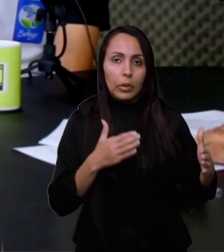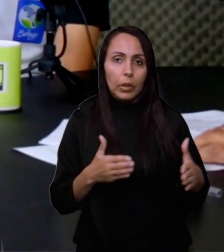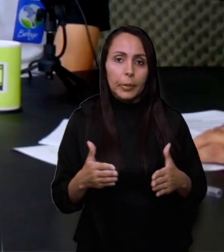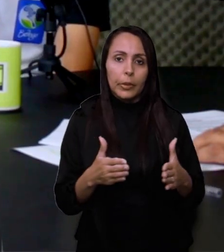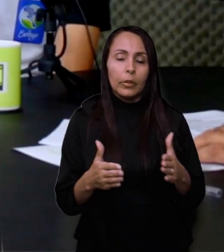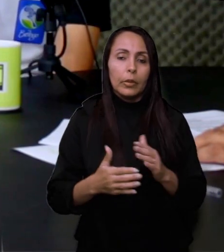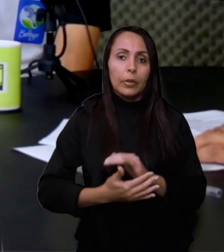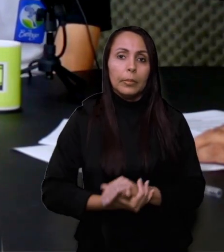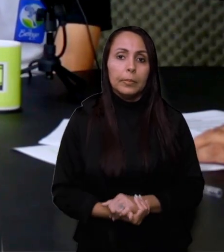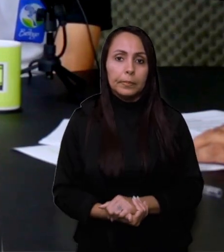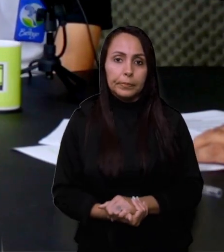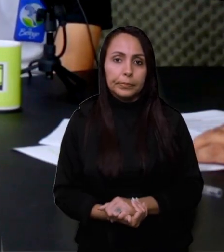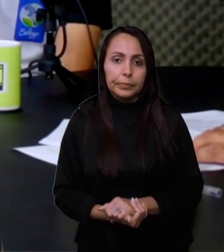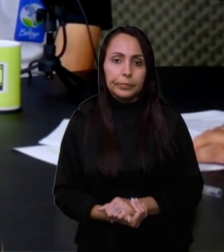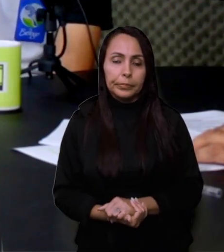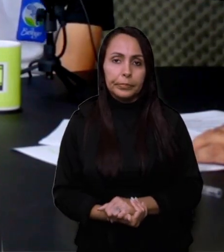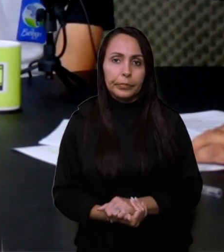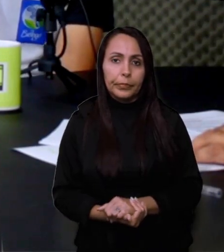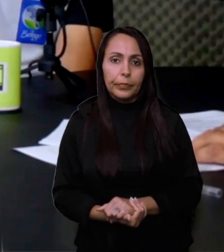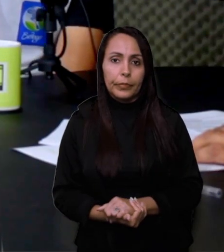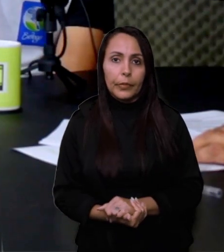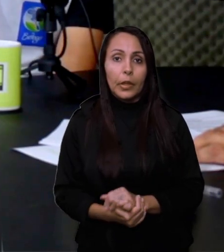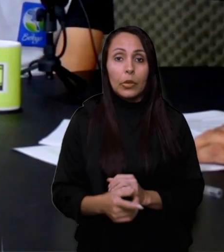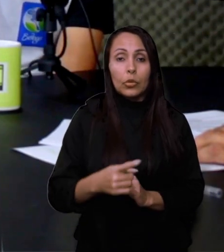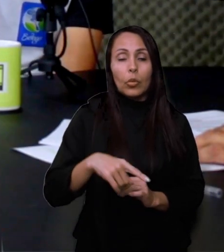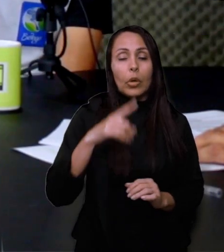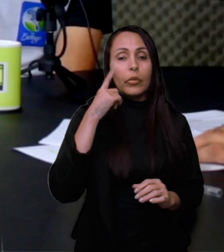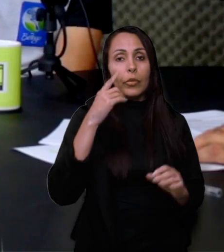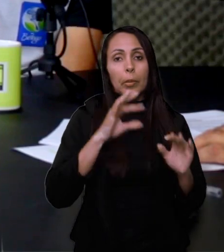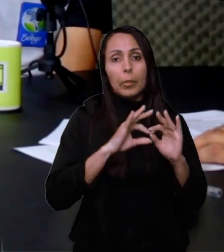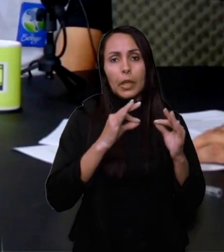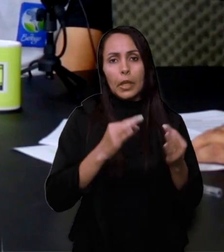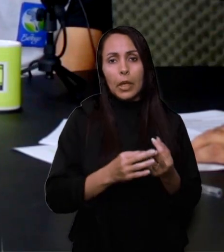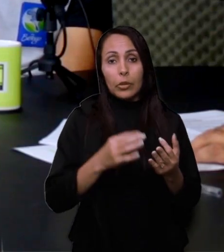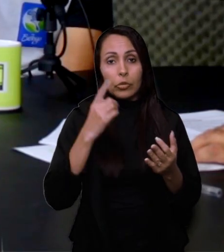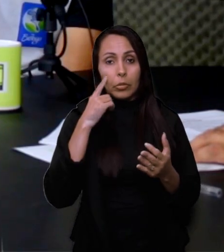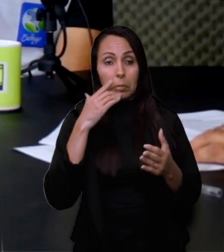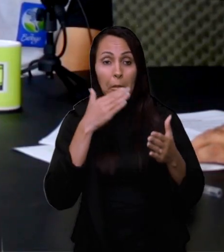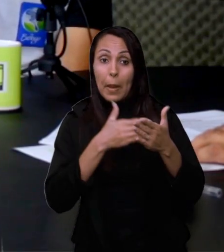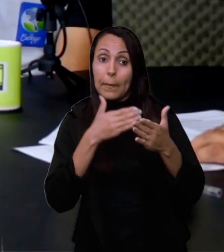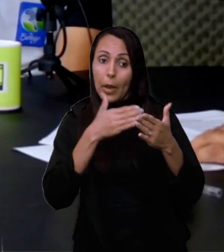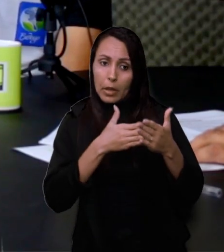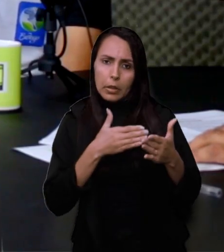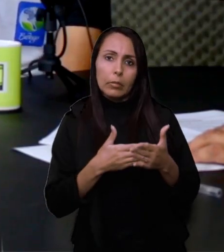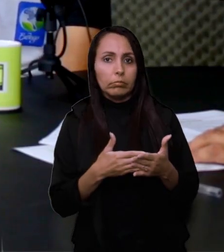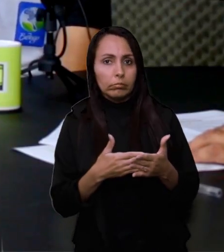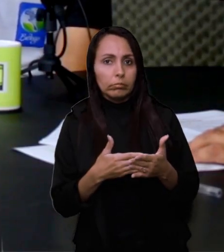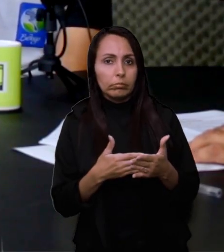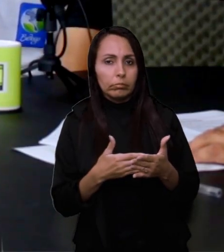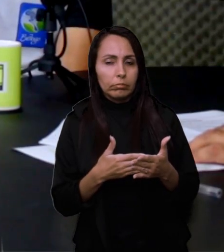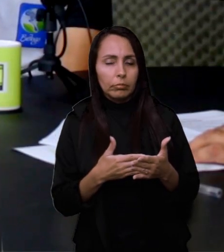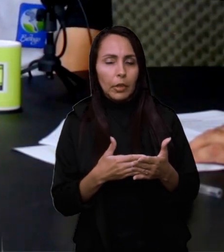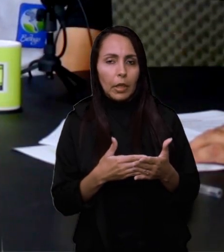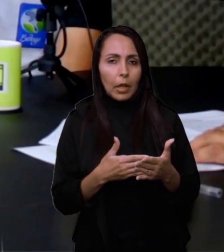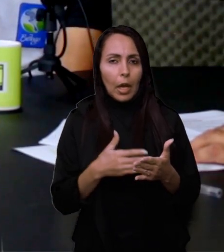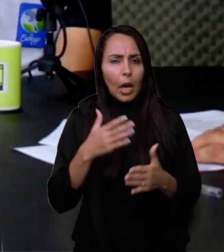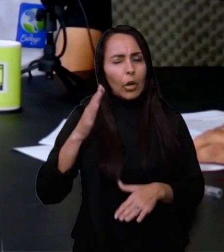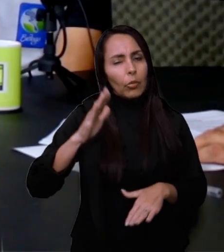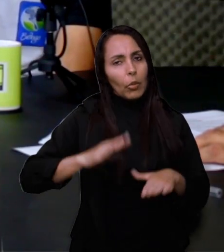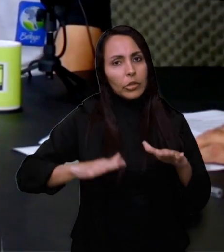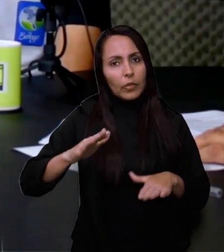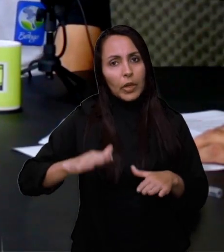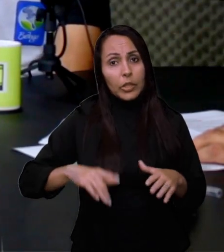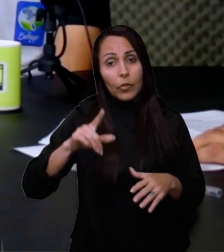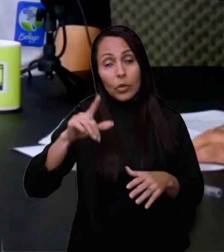eh, as suas famílias muitas vezes bloqueiam esse sonho. E às vezes é só você